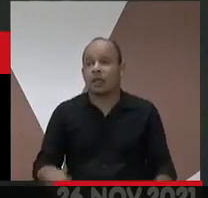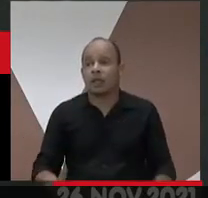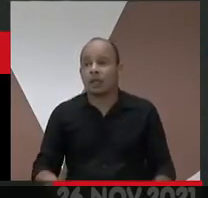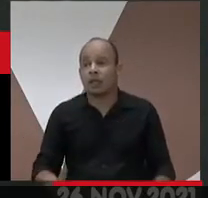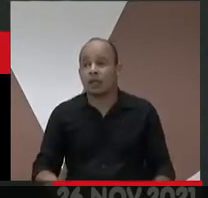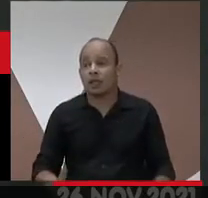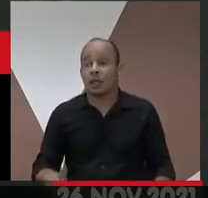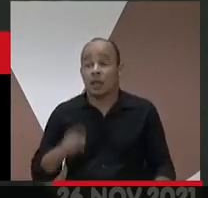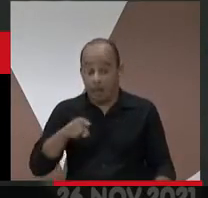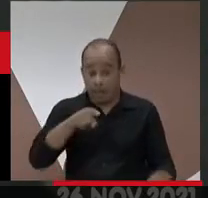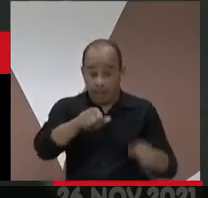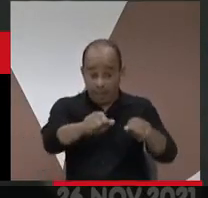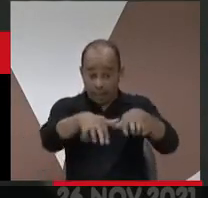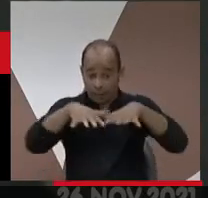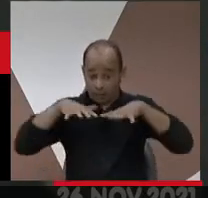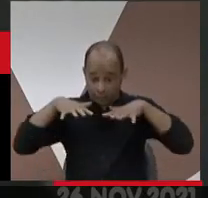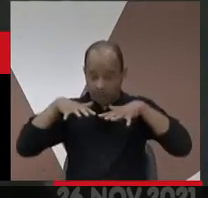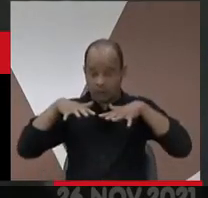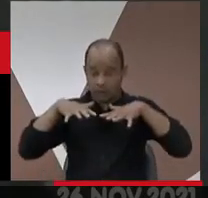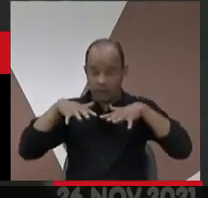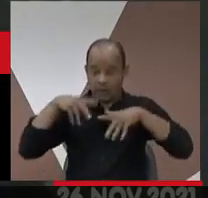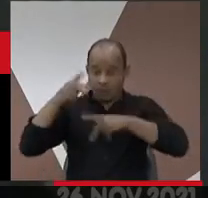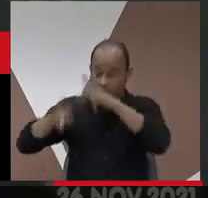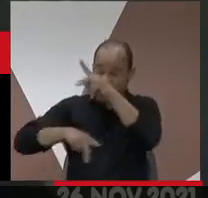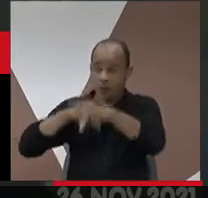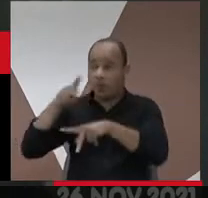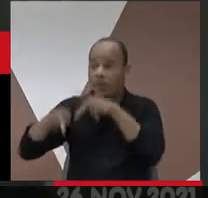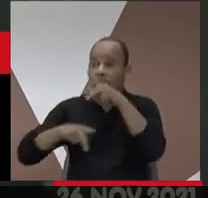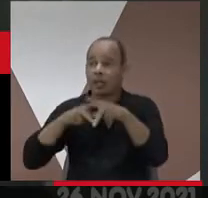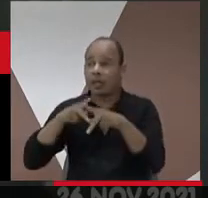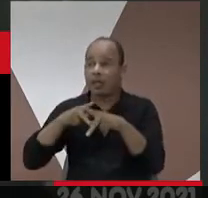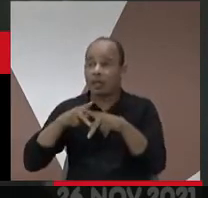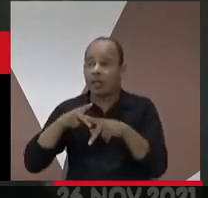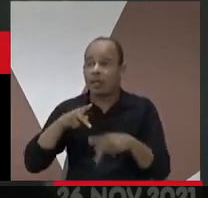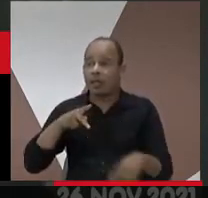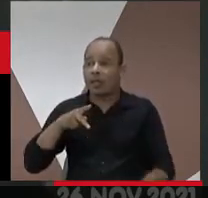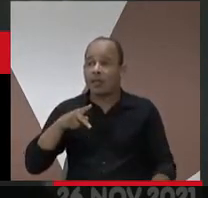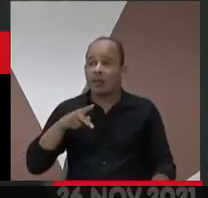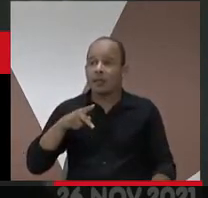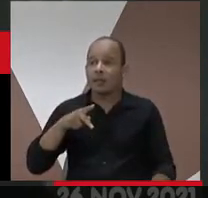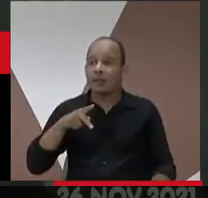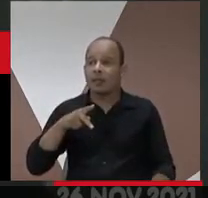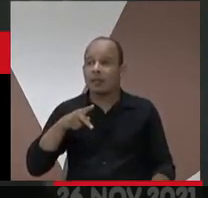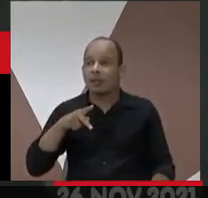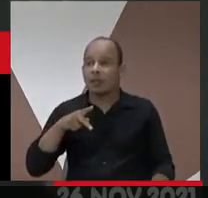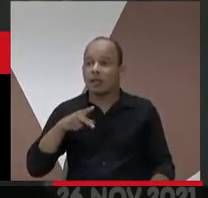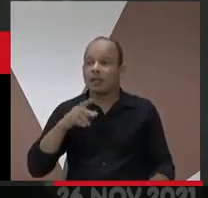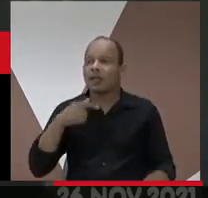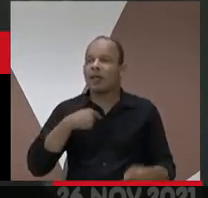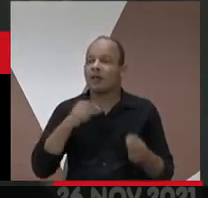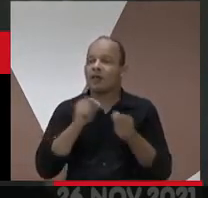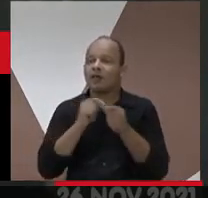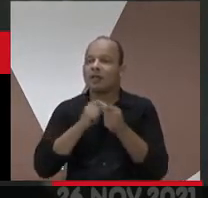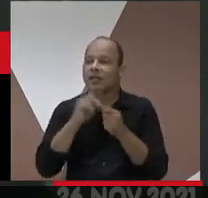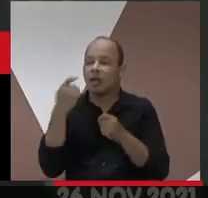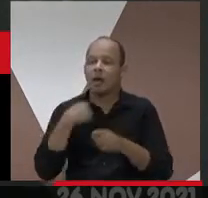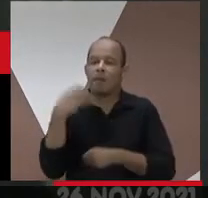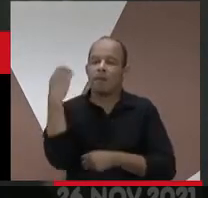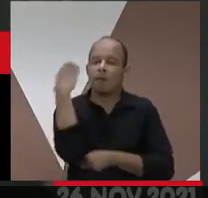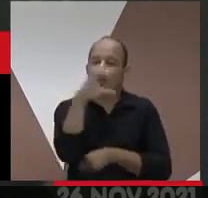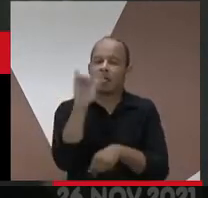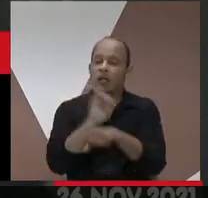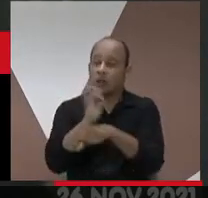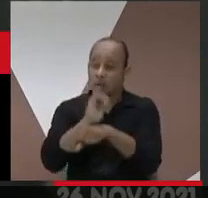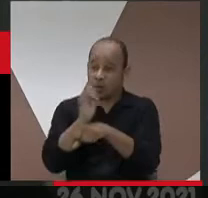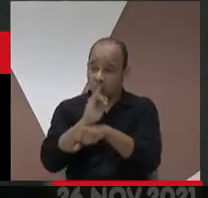audiências públicas pelo governo do Estado. Eles bloqueavam o comentário para a gente fazer o comentário no canal do YouTube e tudo.